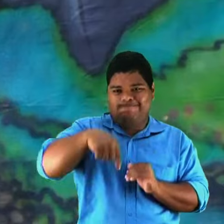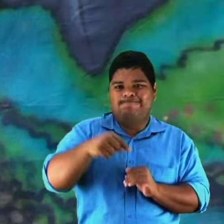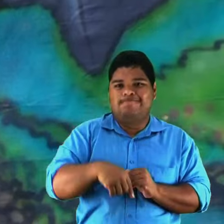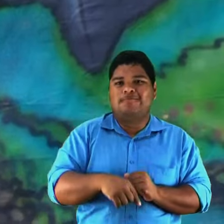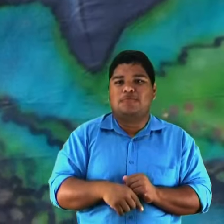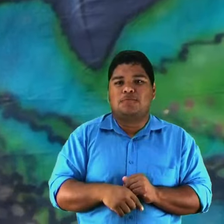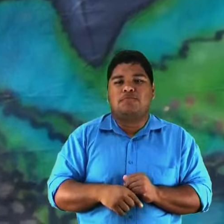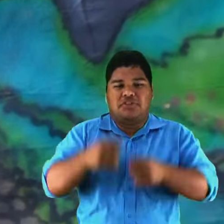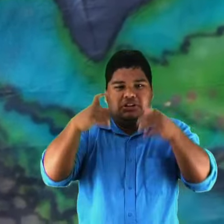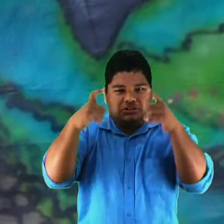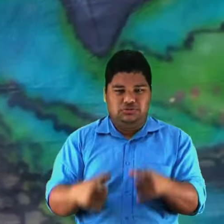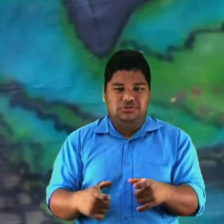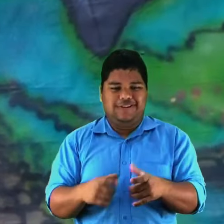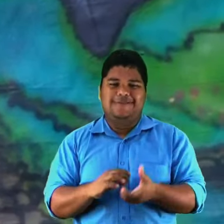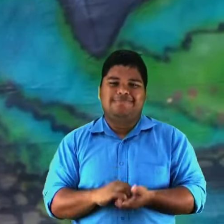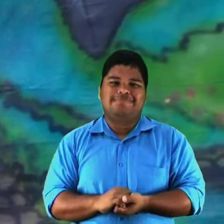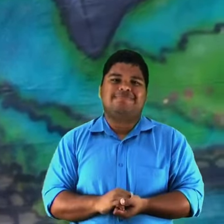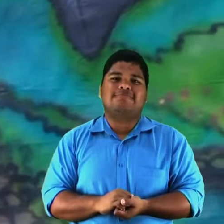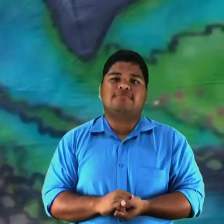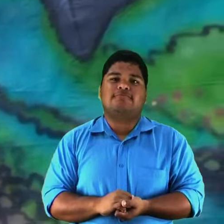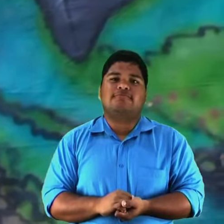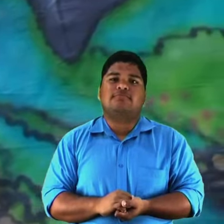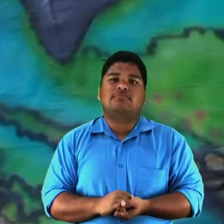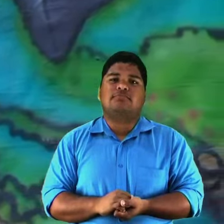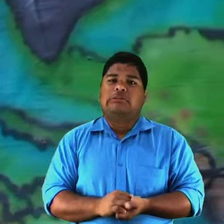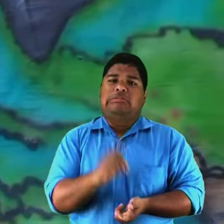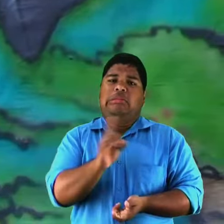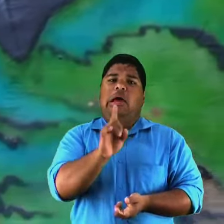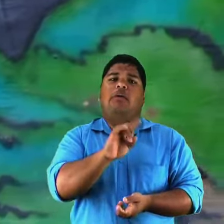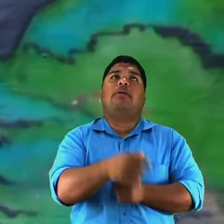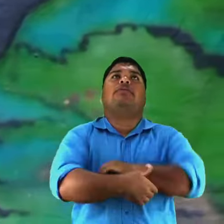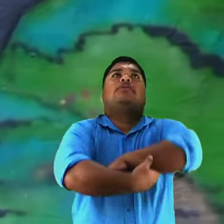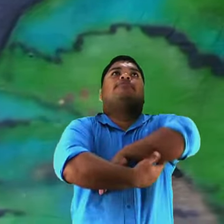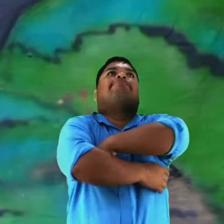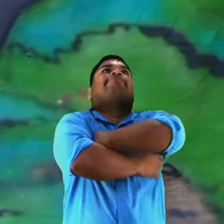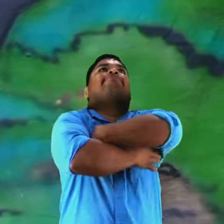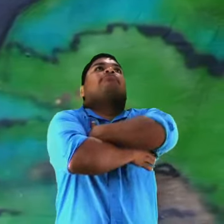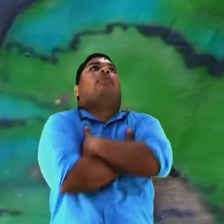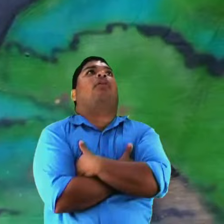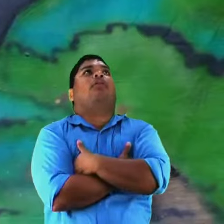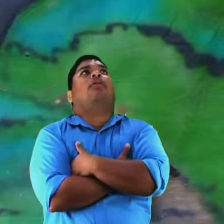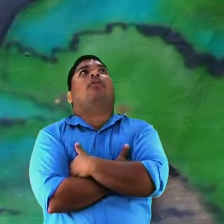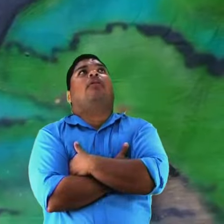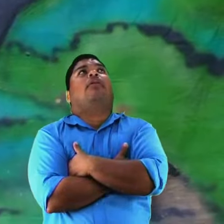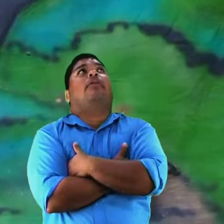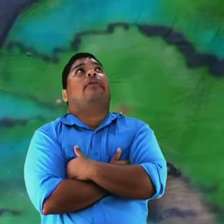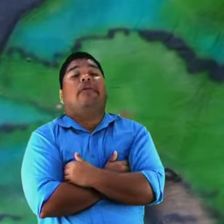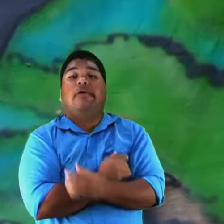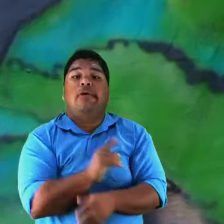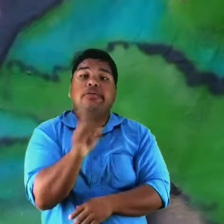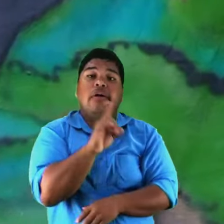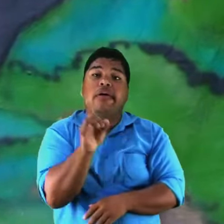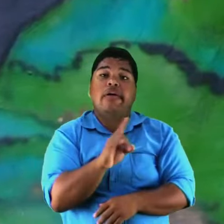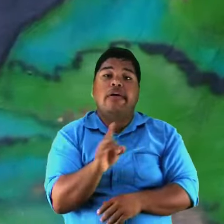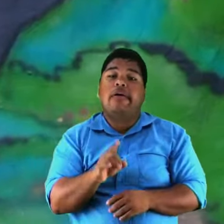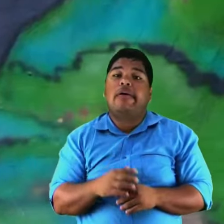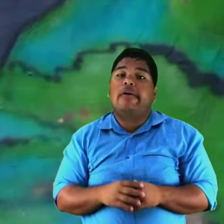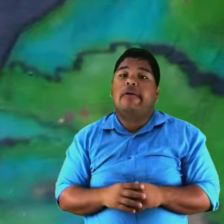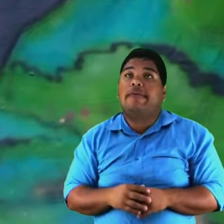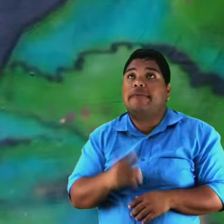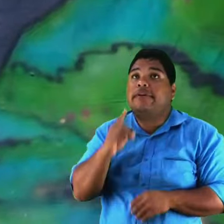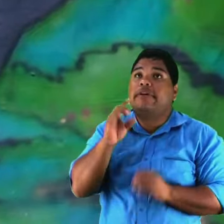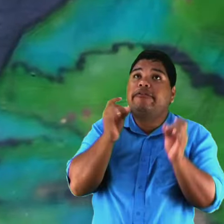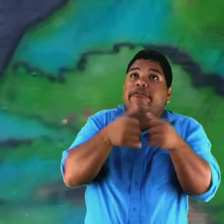nesse lugar. Não é cruzar os braços, não é ser um mero espectador.